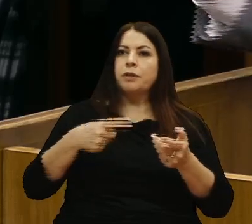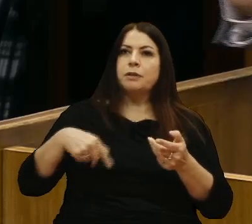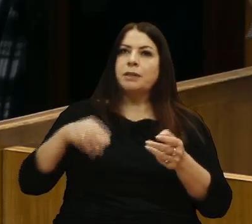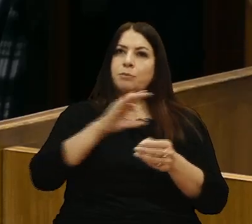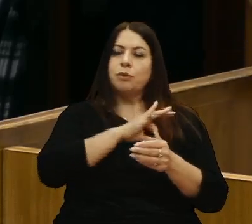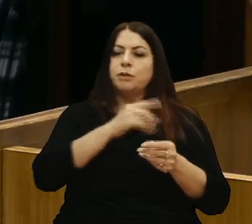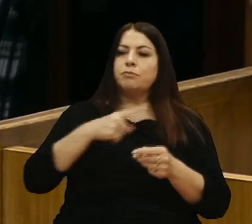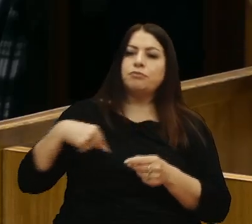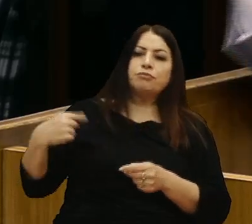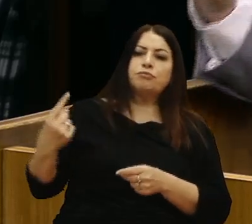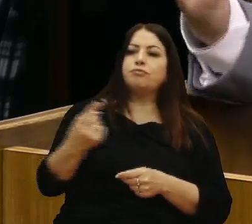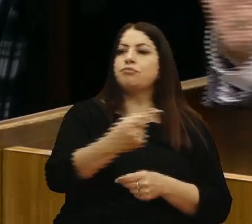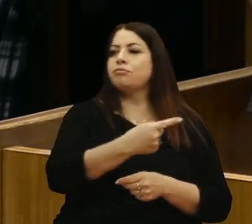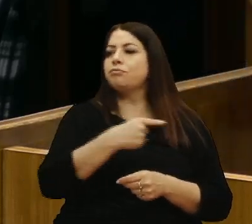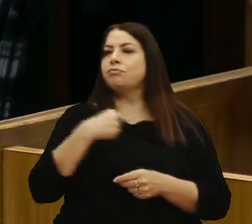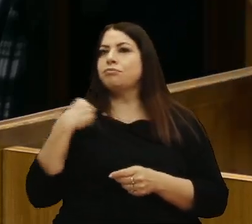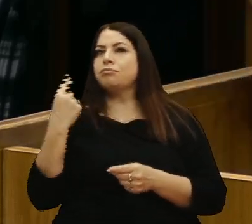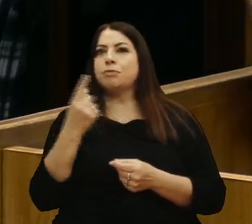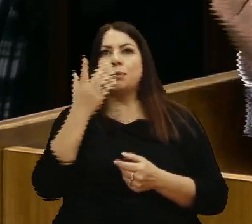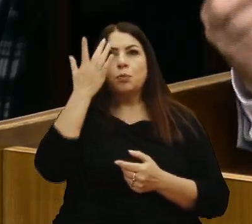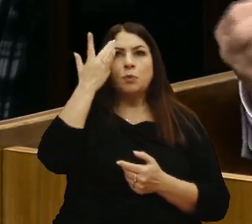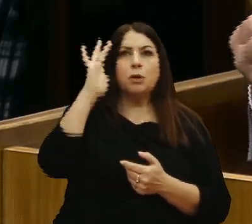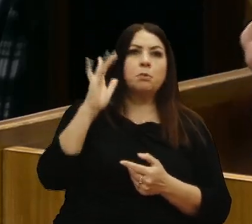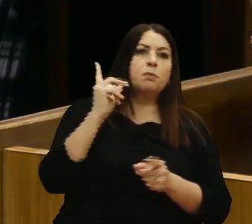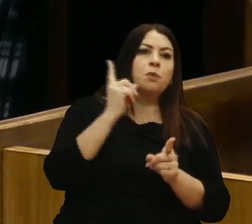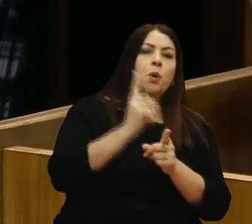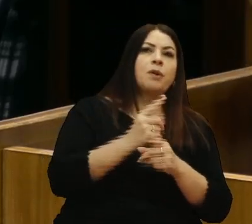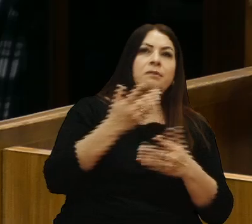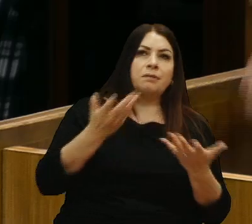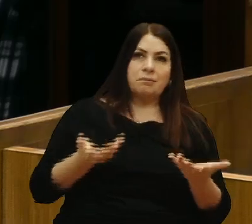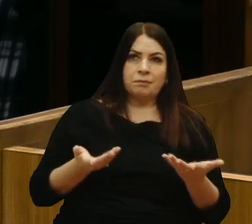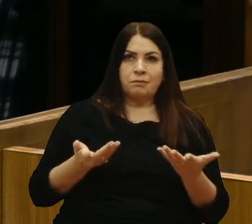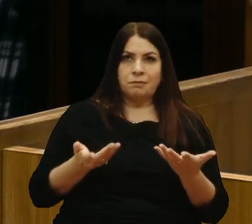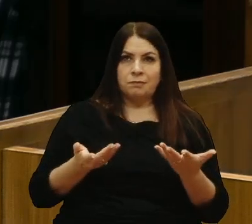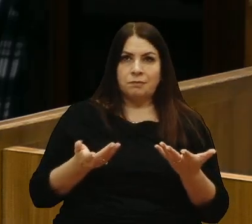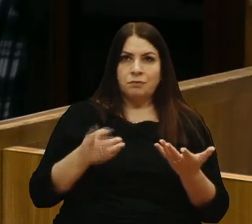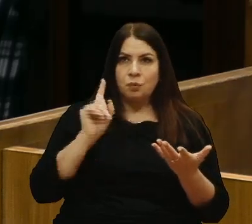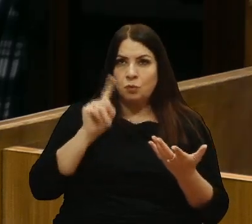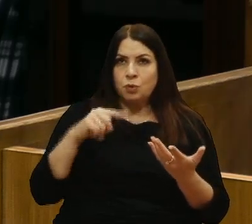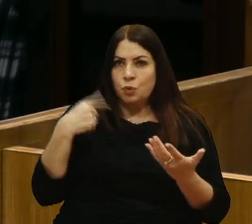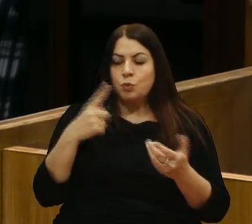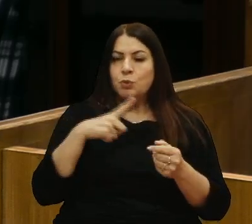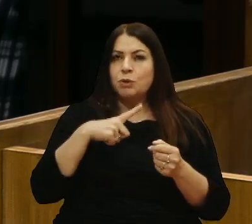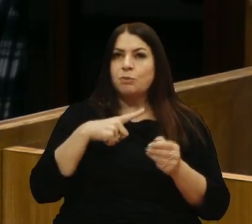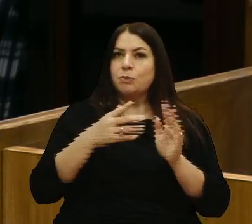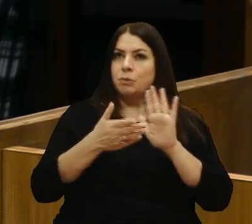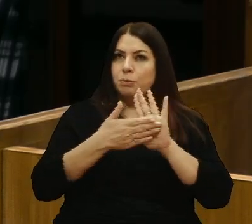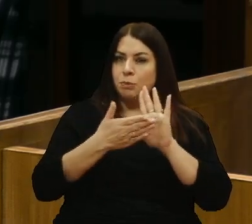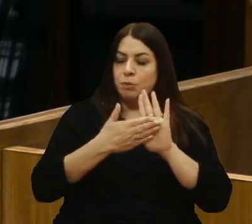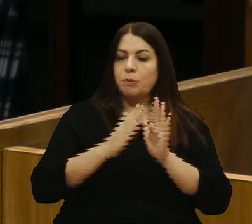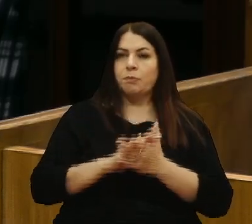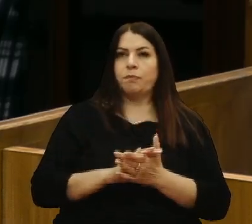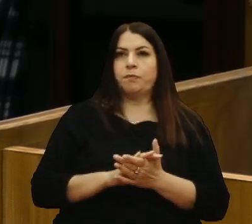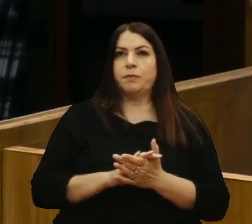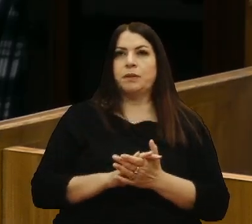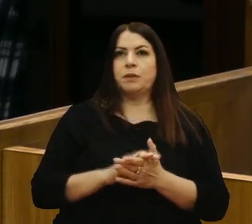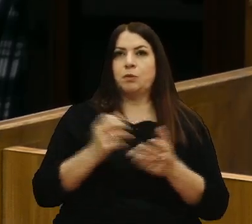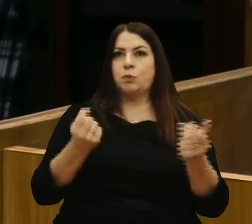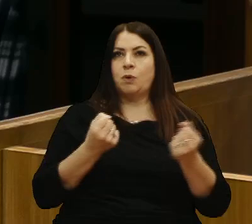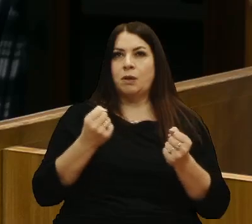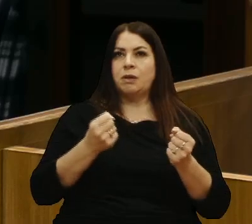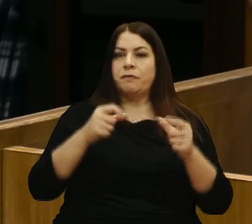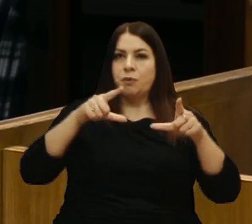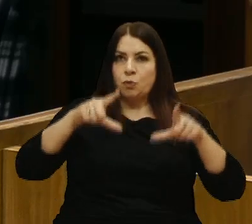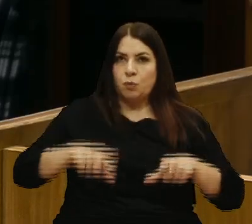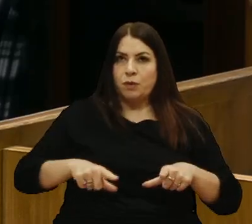o policial sobrecarregado, não sabe o que vai encontrar pela frente. O que nós temos que propor? As viaturas ficarem em